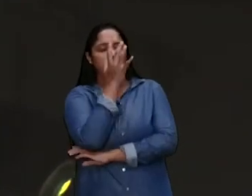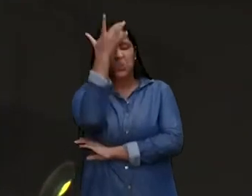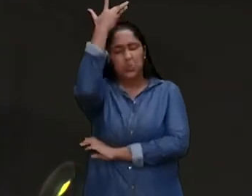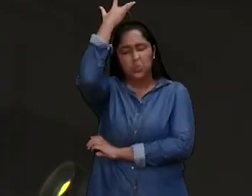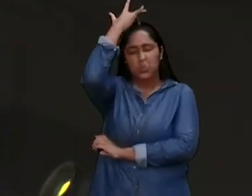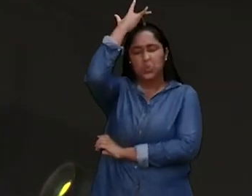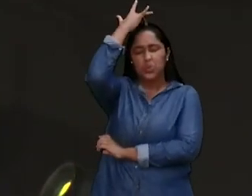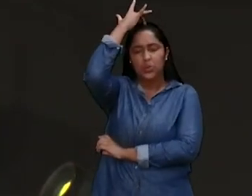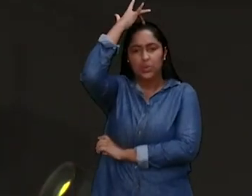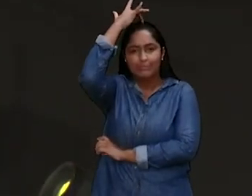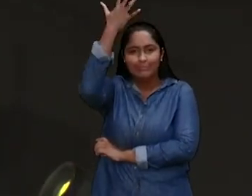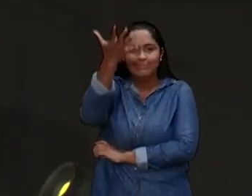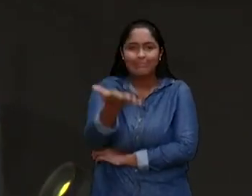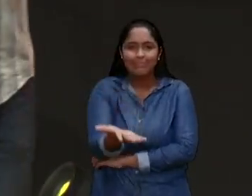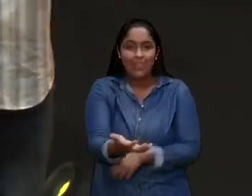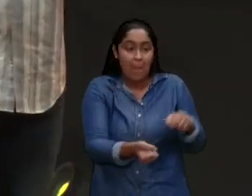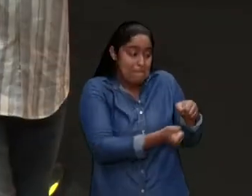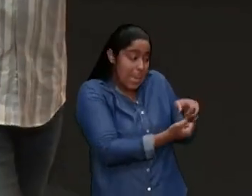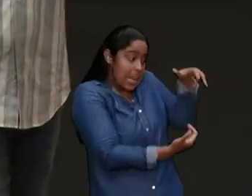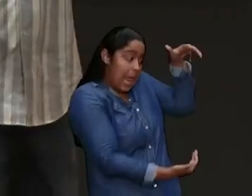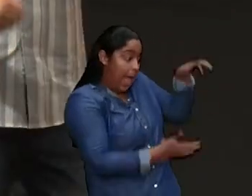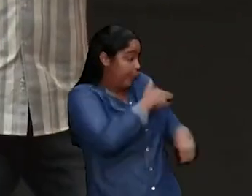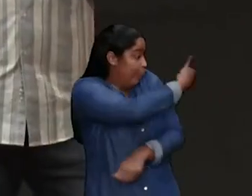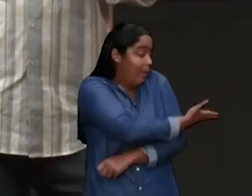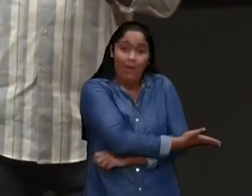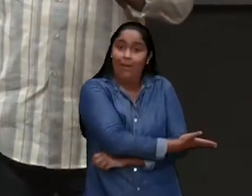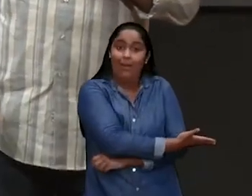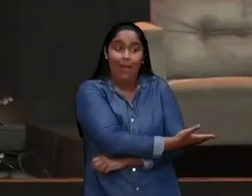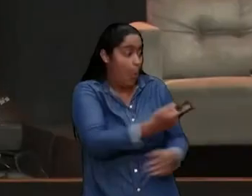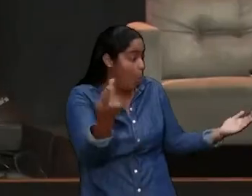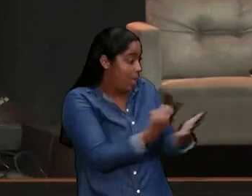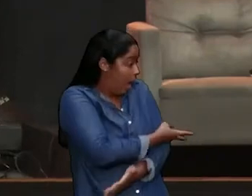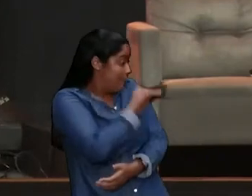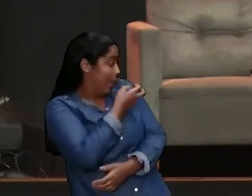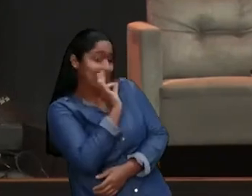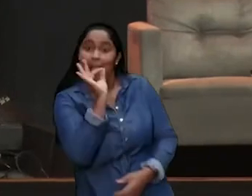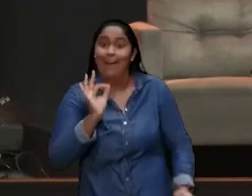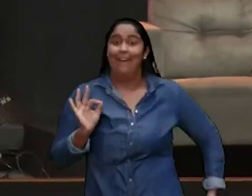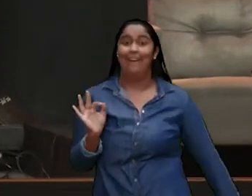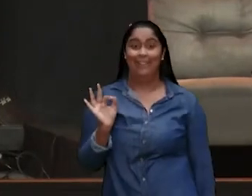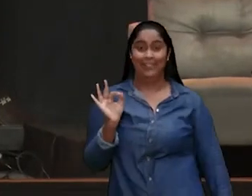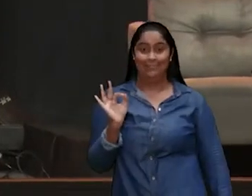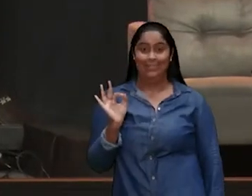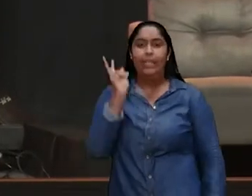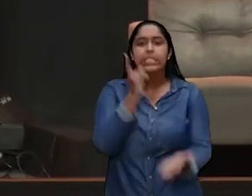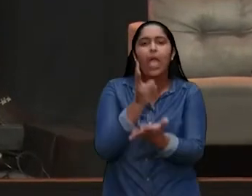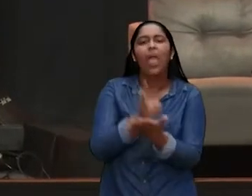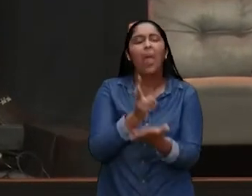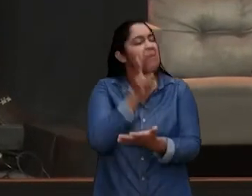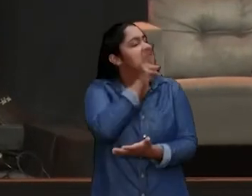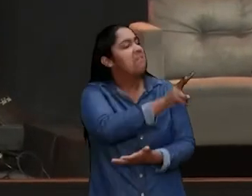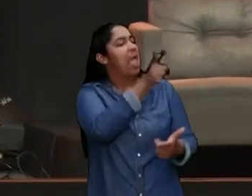lado não consegue valorizar o que Deus está fazendo Oi tá tão preocupado em criticar uma